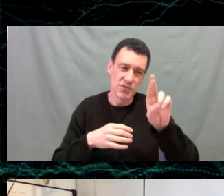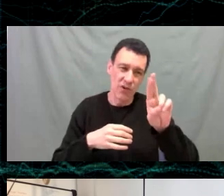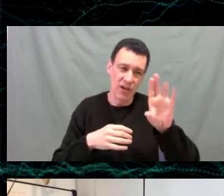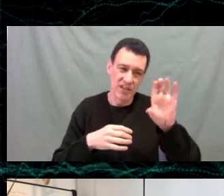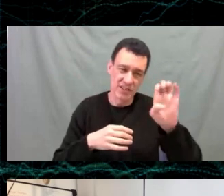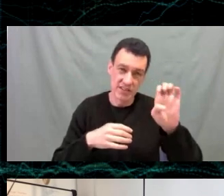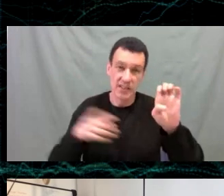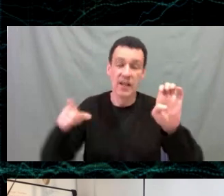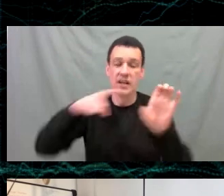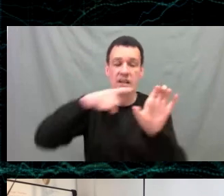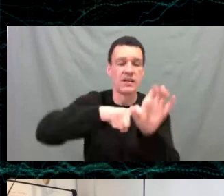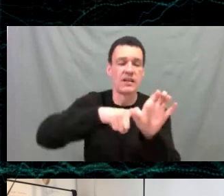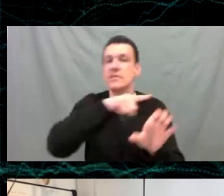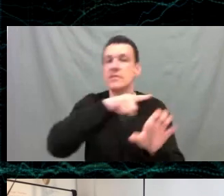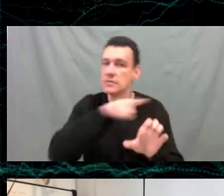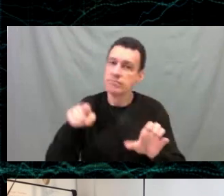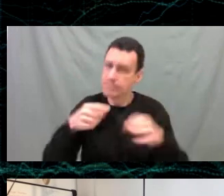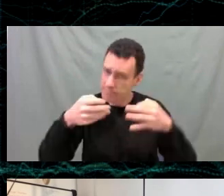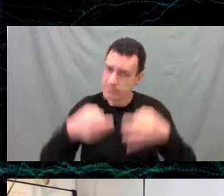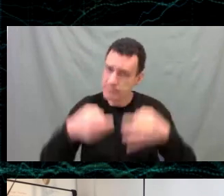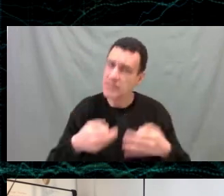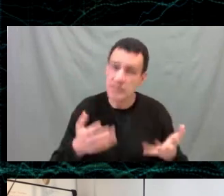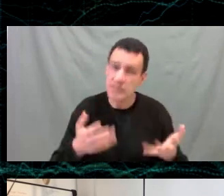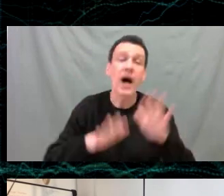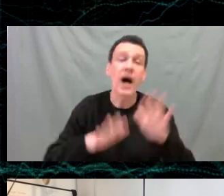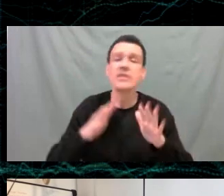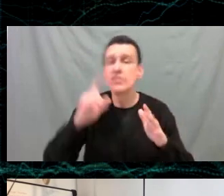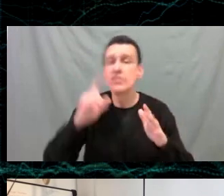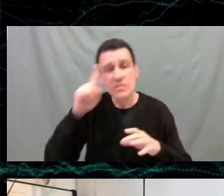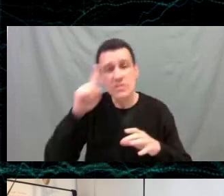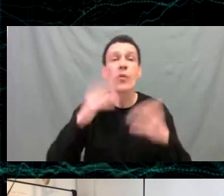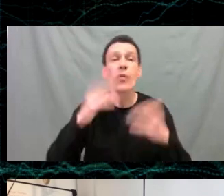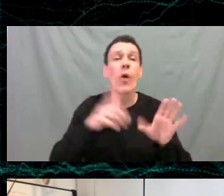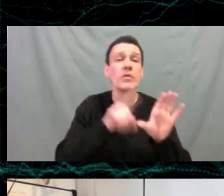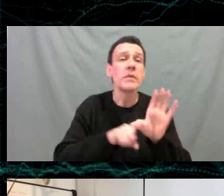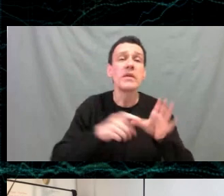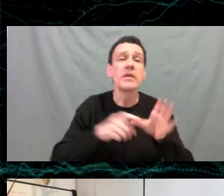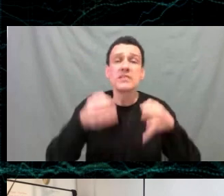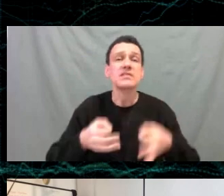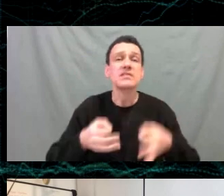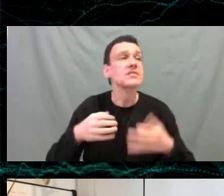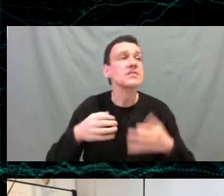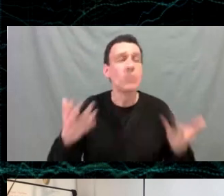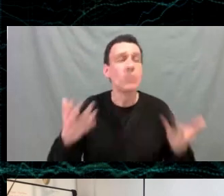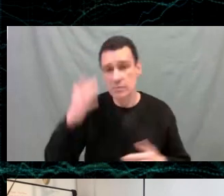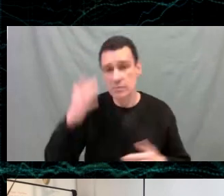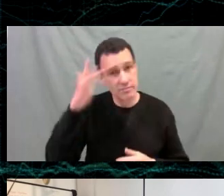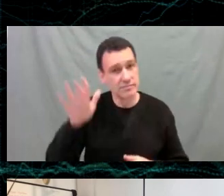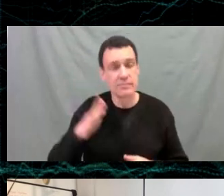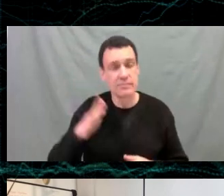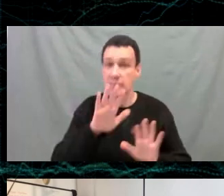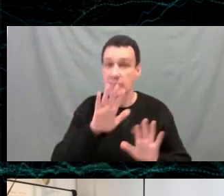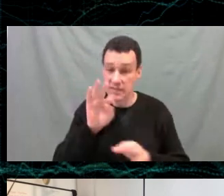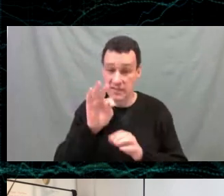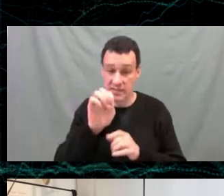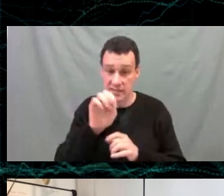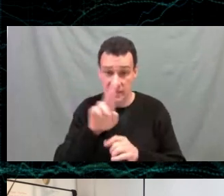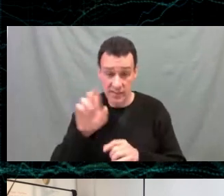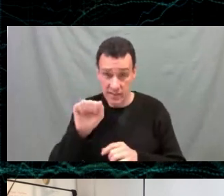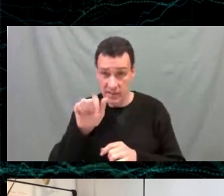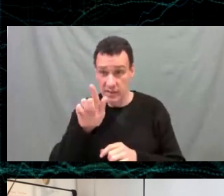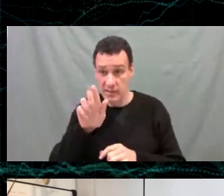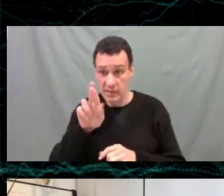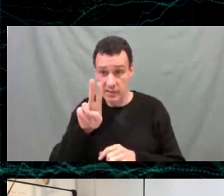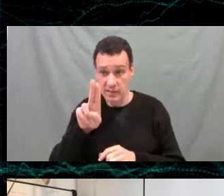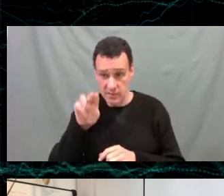forçar direito qual que seria a dependência certa e coisa do gênero. Mas com o Terra Grande você consegue. E umas coisas também,